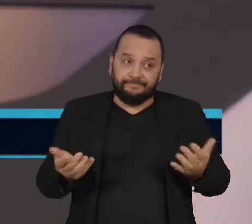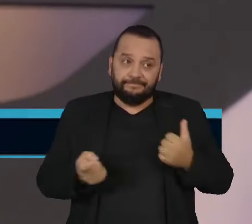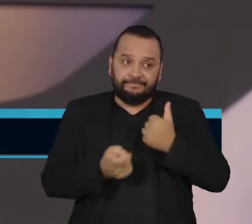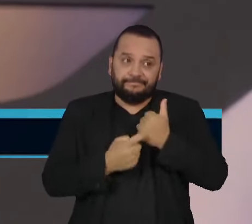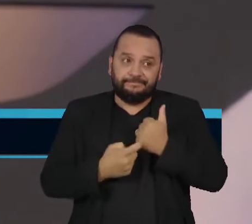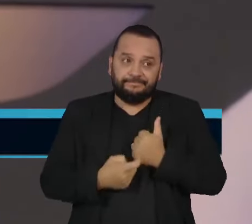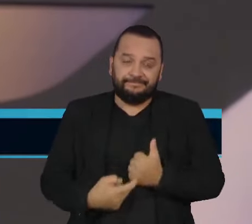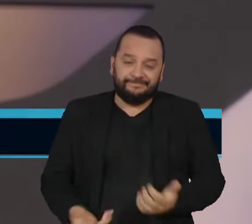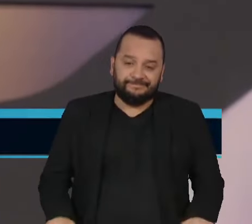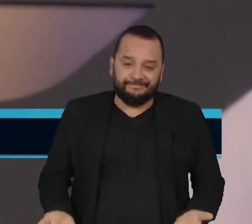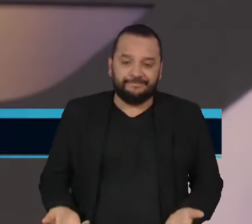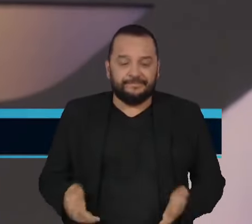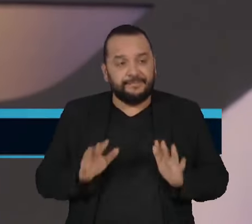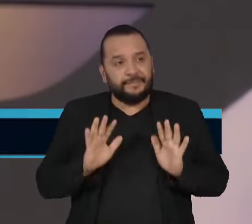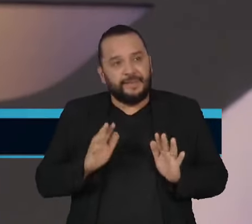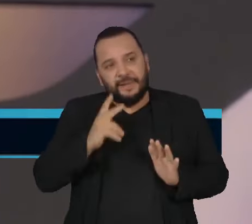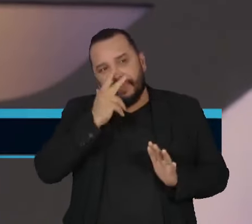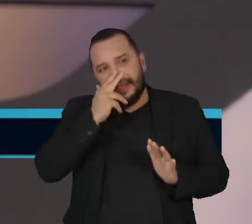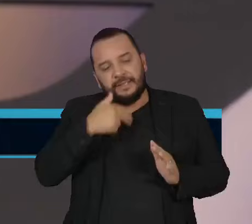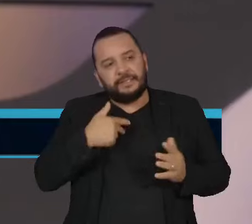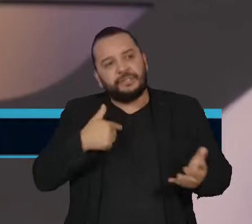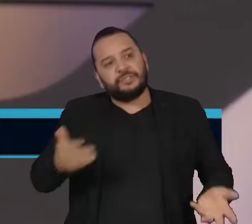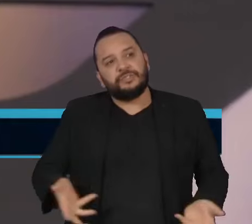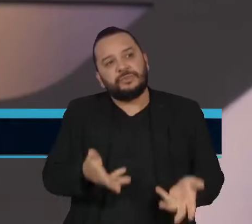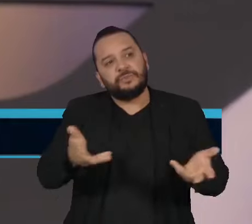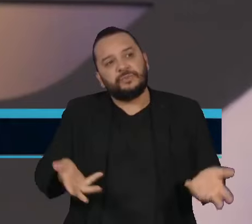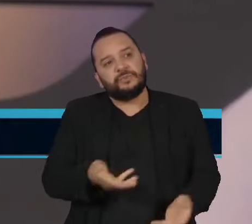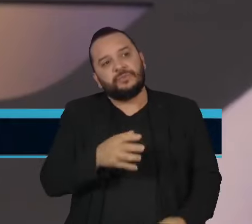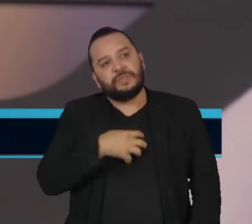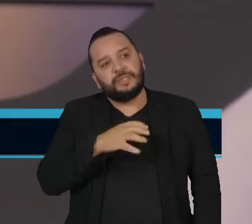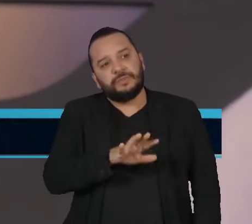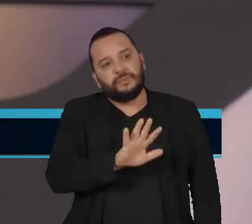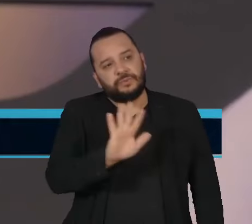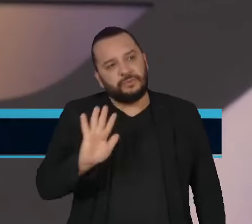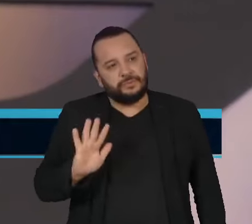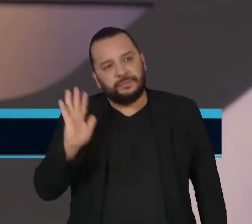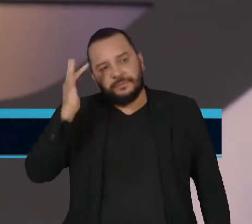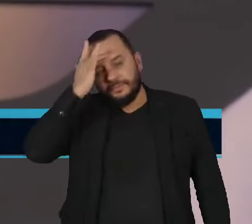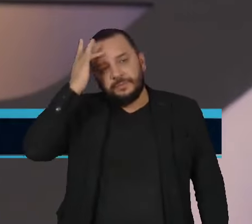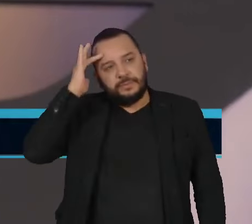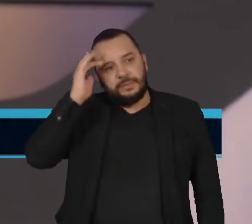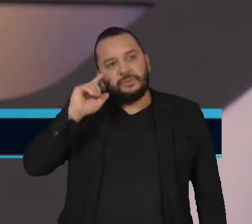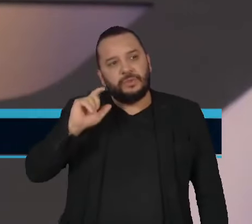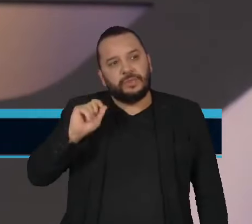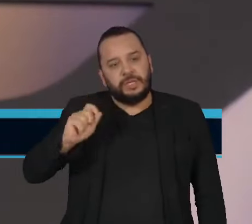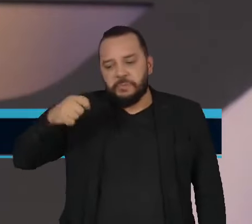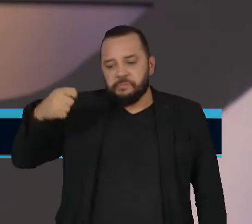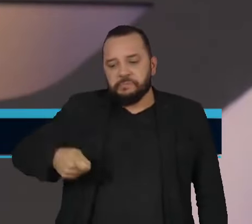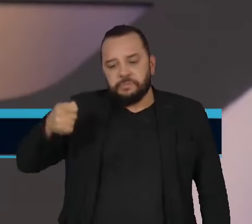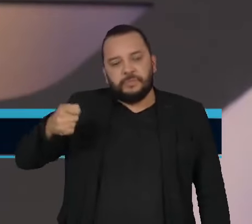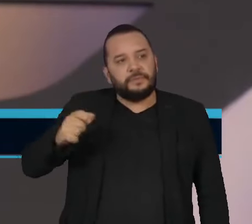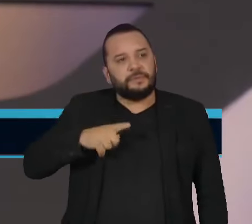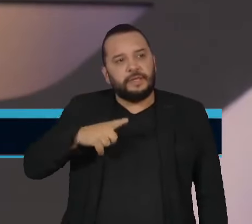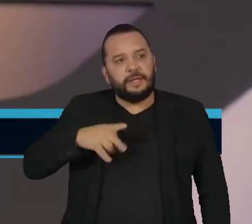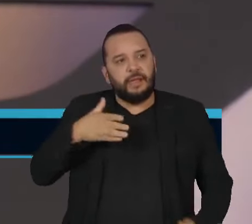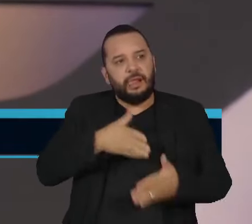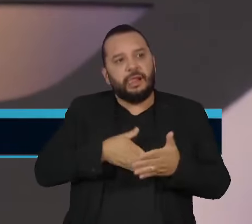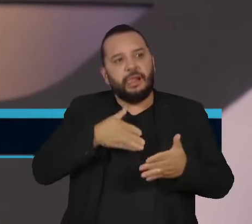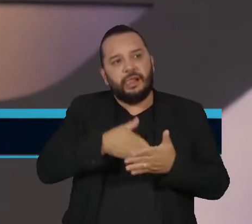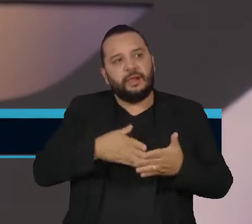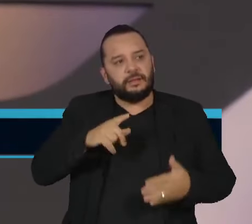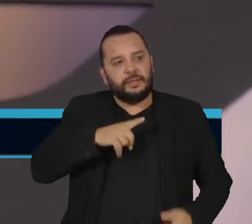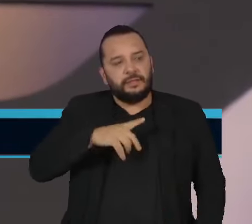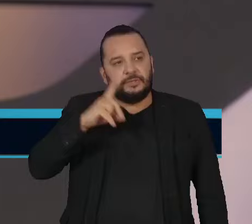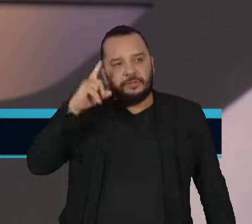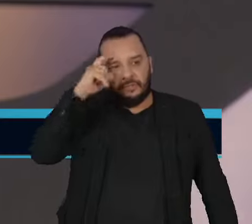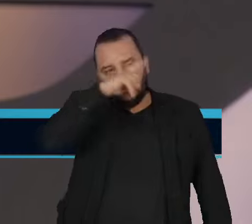isso, quer dizer, ela estimula exatamente isso. Pessoas que normalmente, extremistas, teriam dificuldade, vamos dizer, num